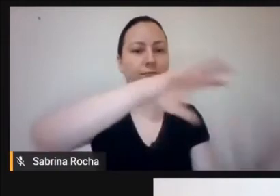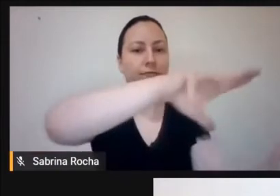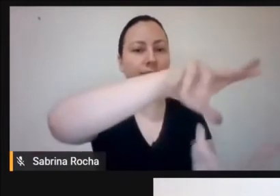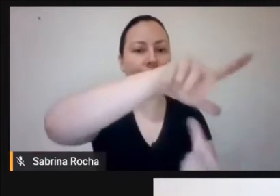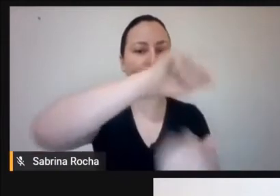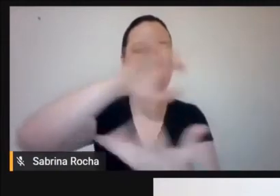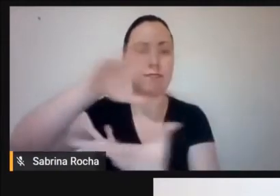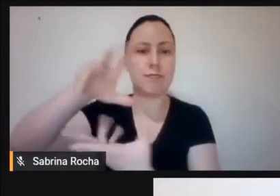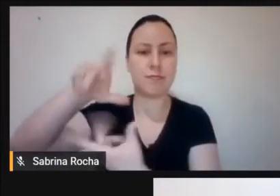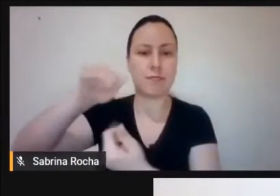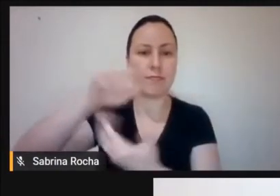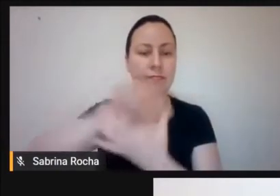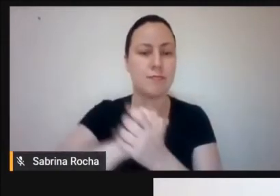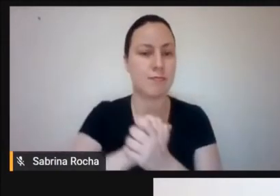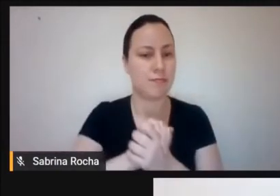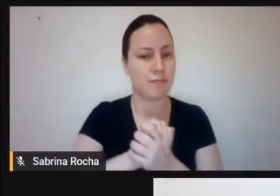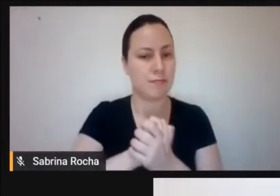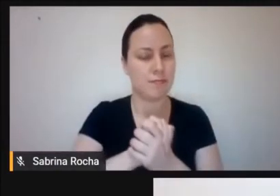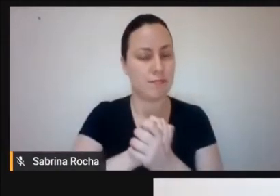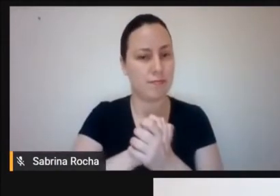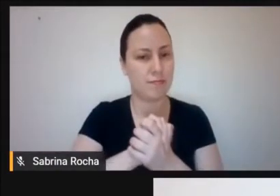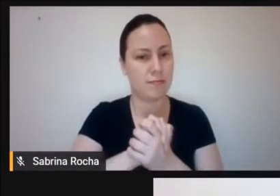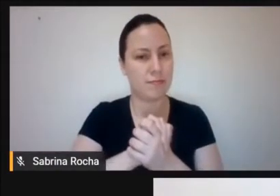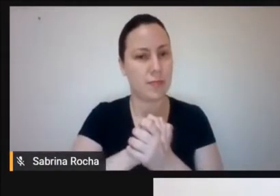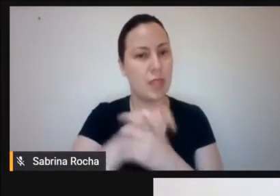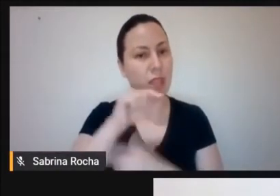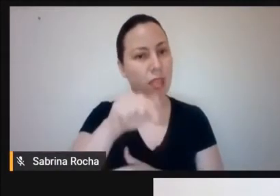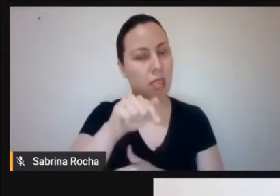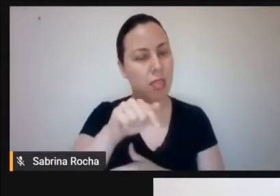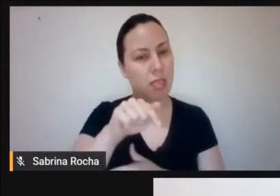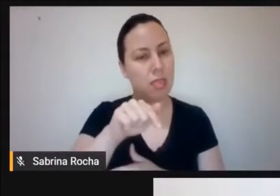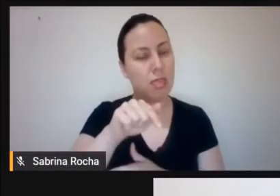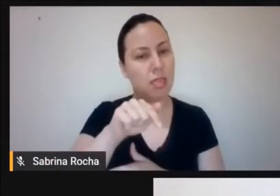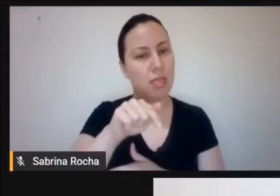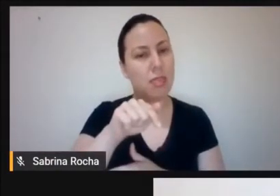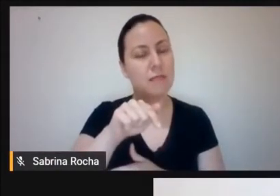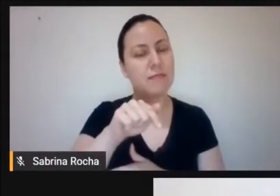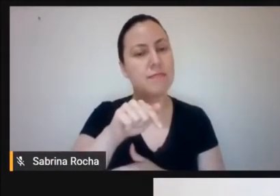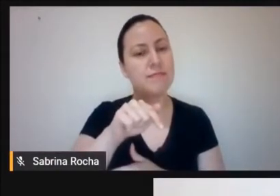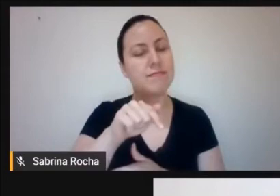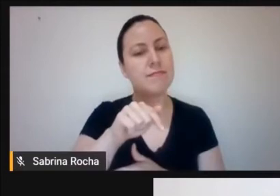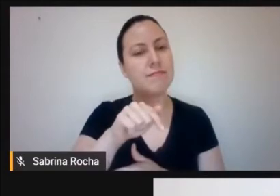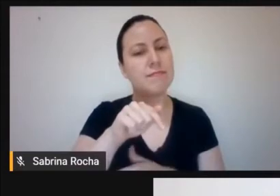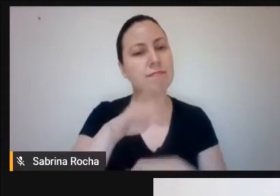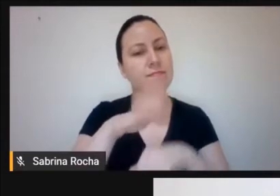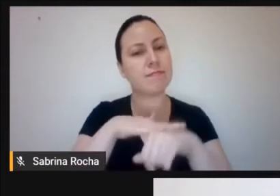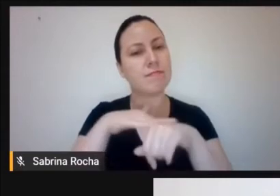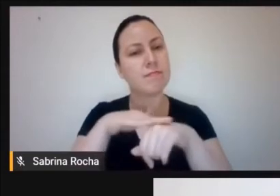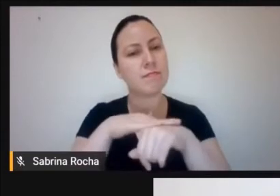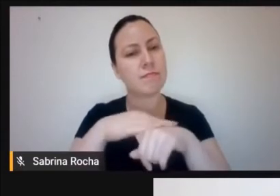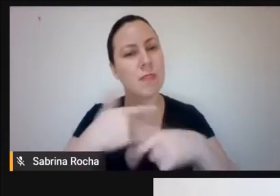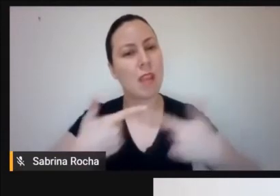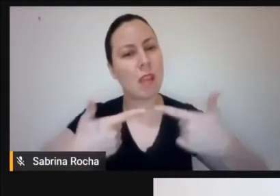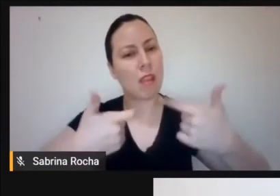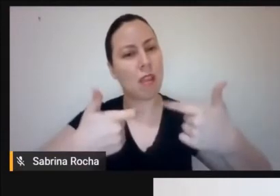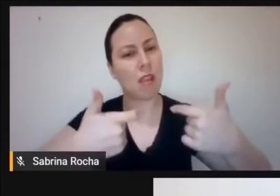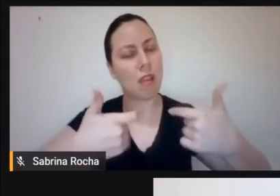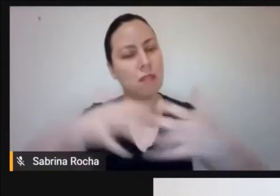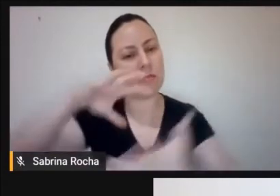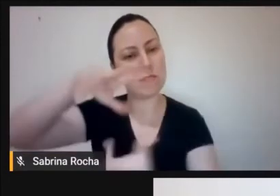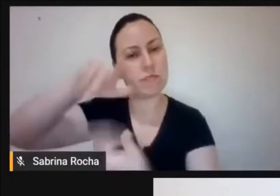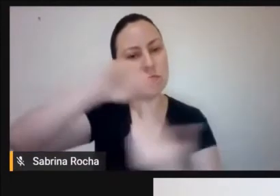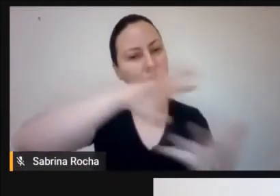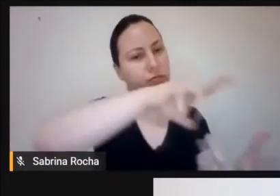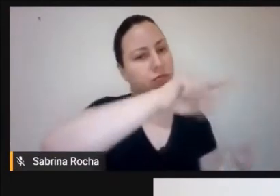Unicamp, debatendo afeto entre mundos, ele também dialogava com a ideia de guerra de mundos.